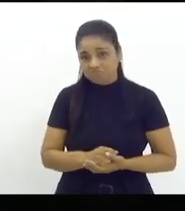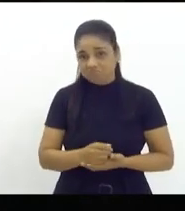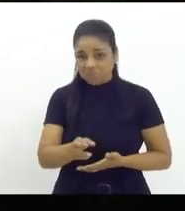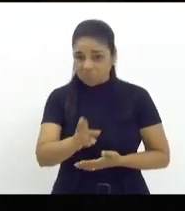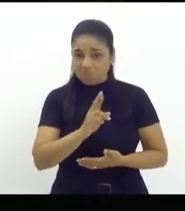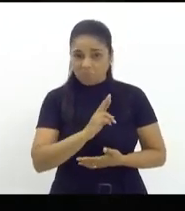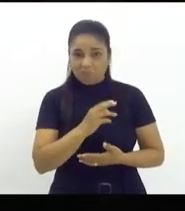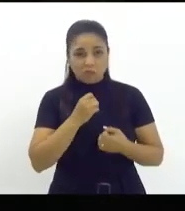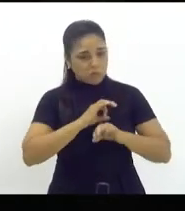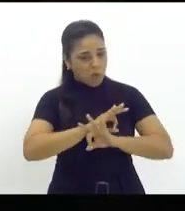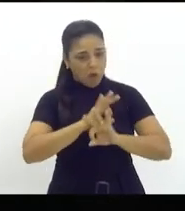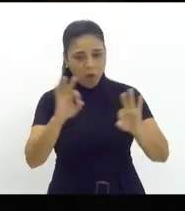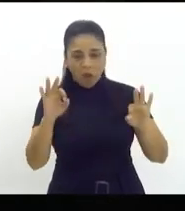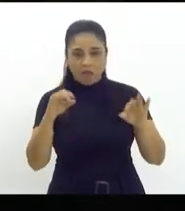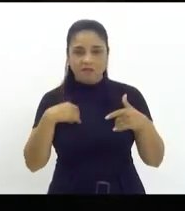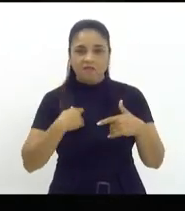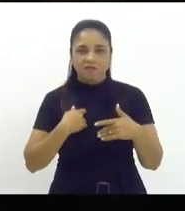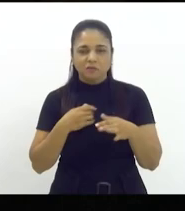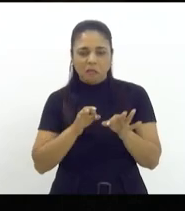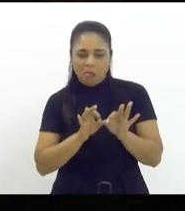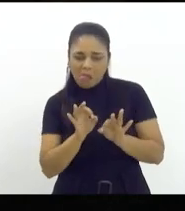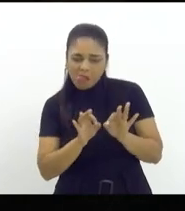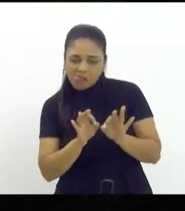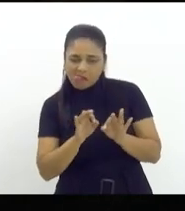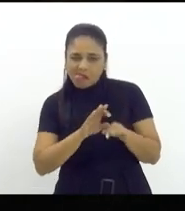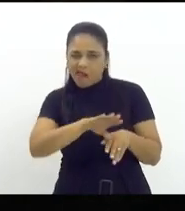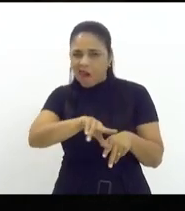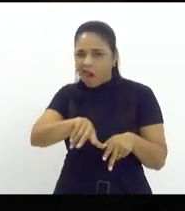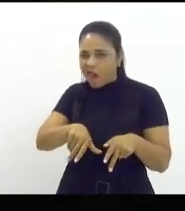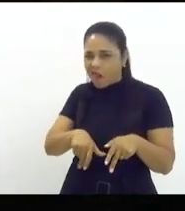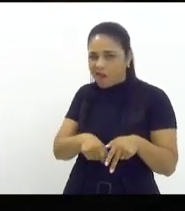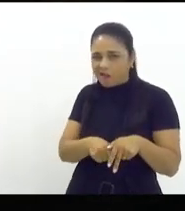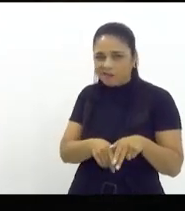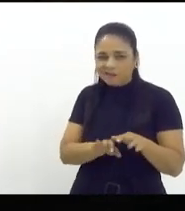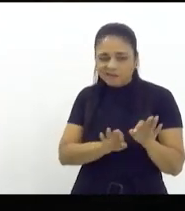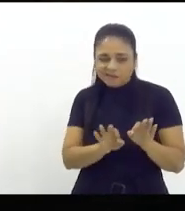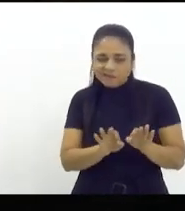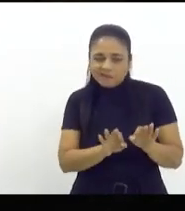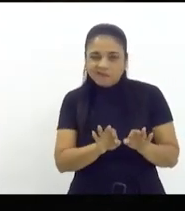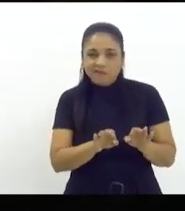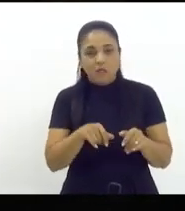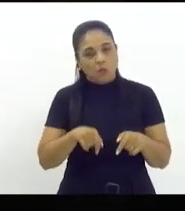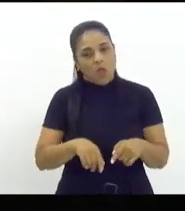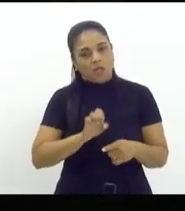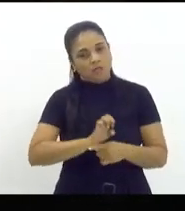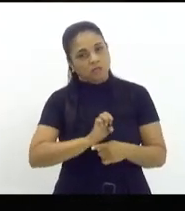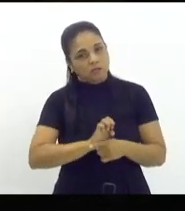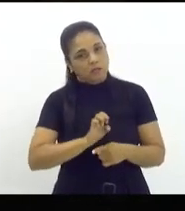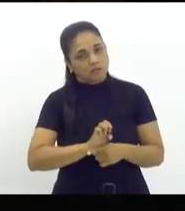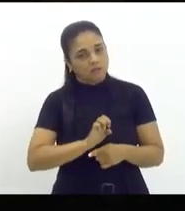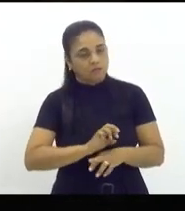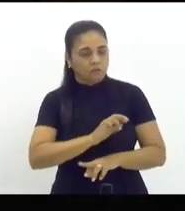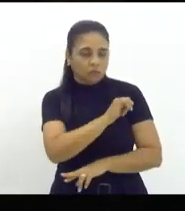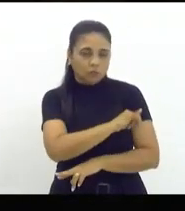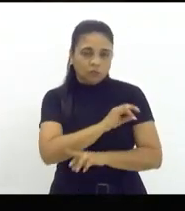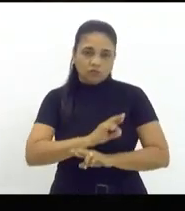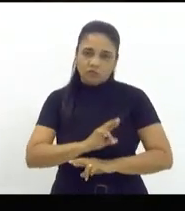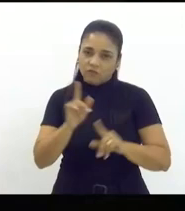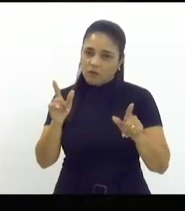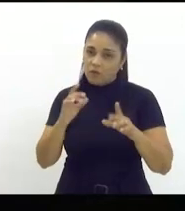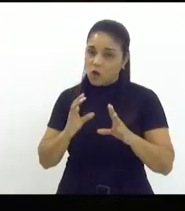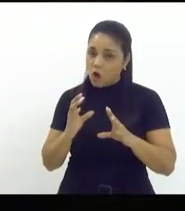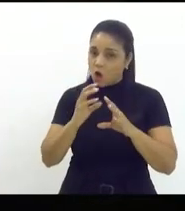tudo maquiado não é o caso de jeito nenhum do Estado do Rio de Janeiro quantas públicas